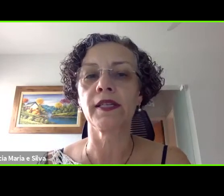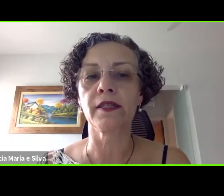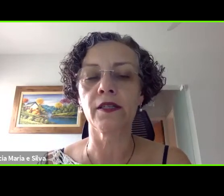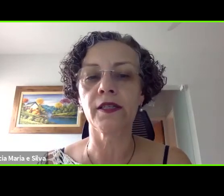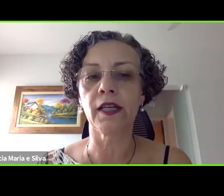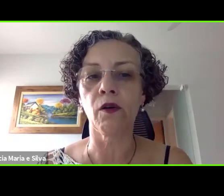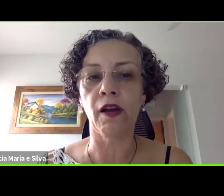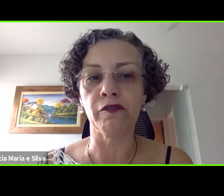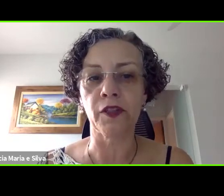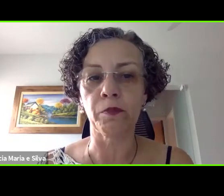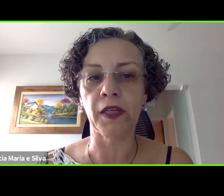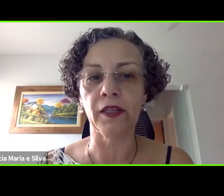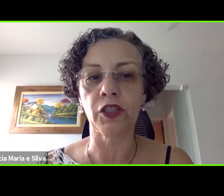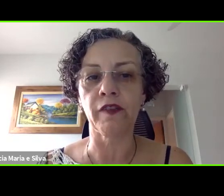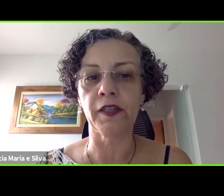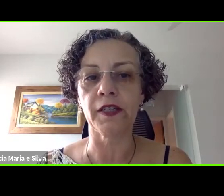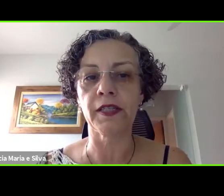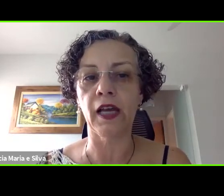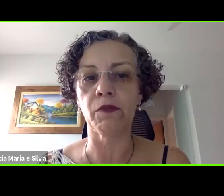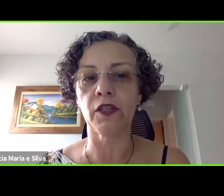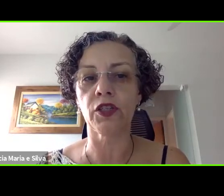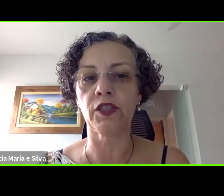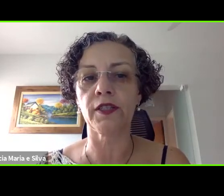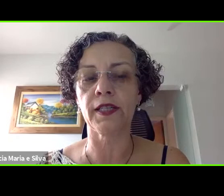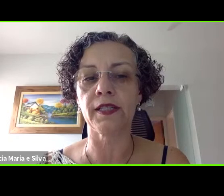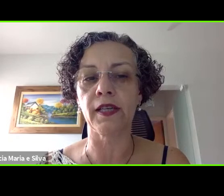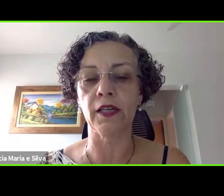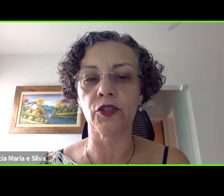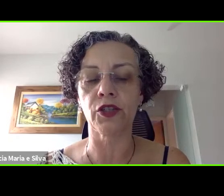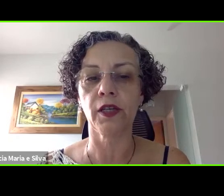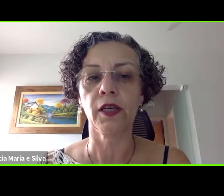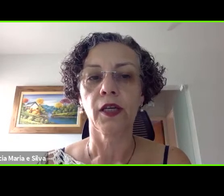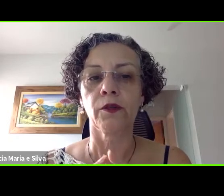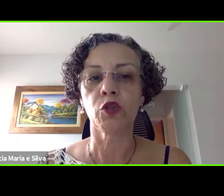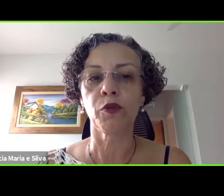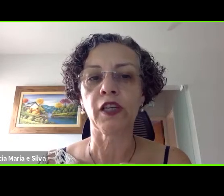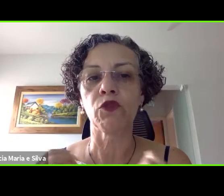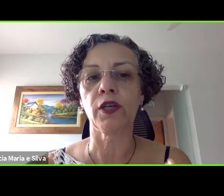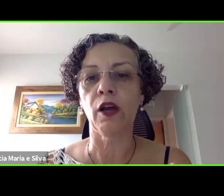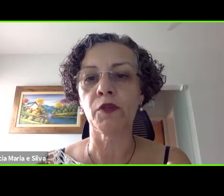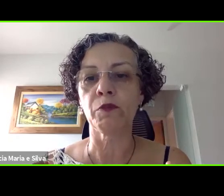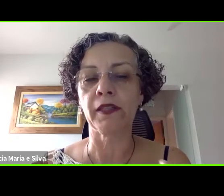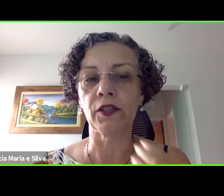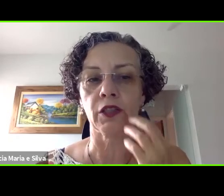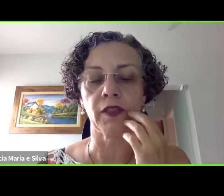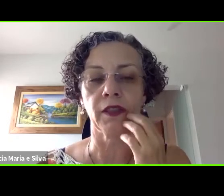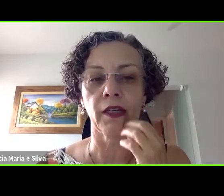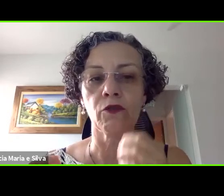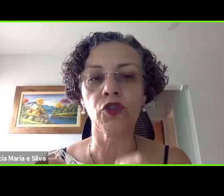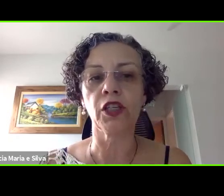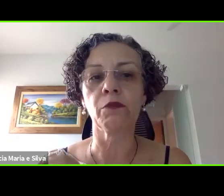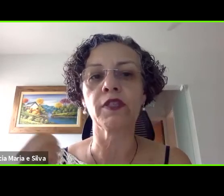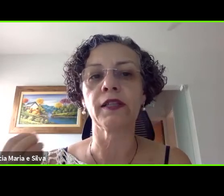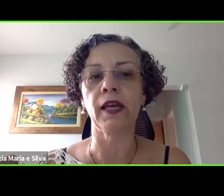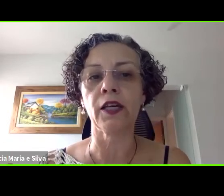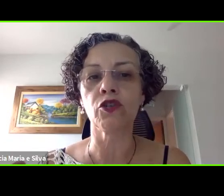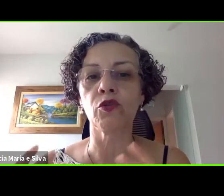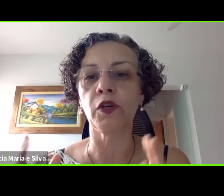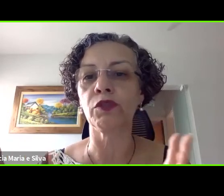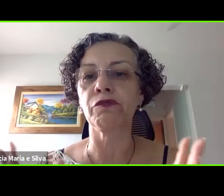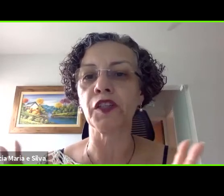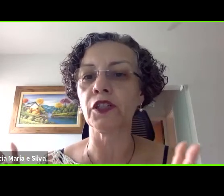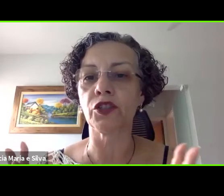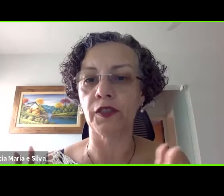agora 16 e 19, a expectativa era iniciarmos às 16. Nós podemos gerar uma expectativa, então, de irmos